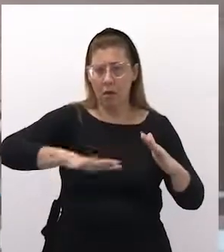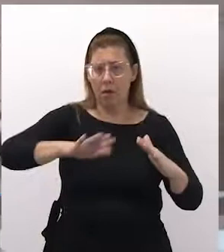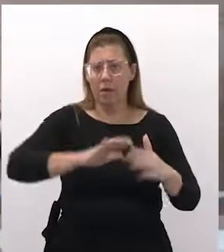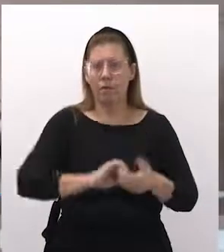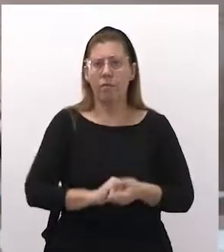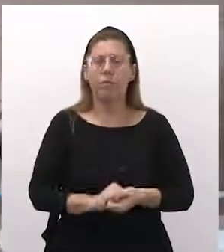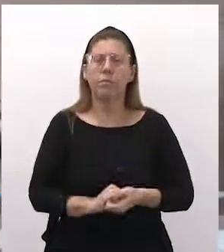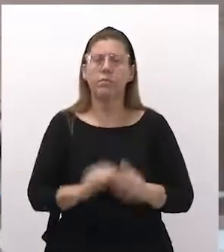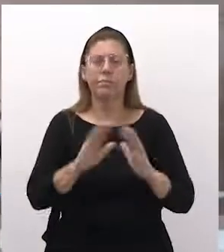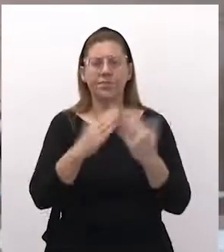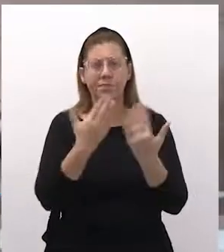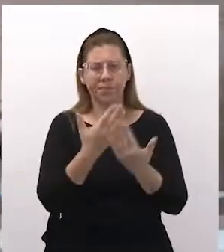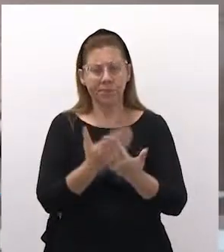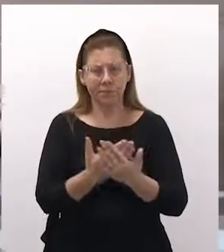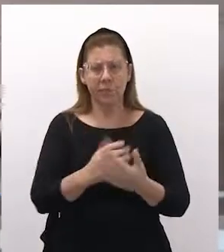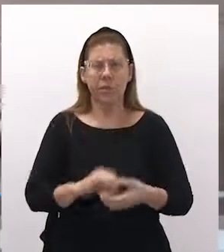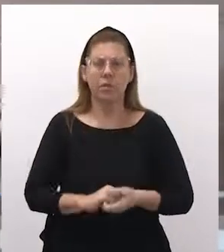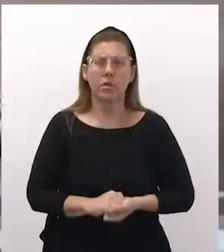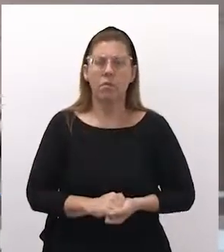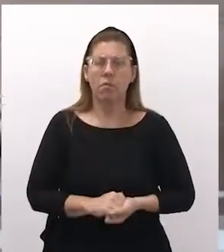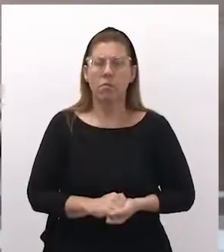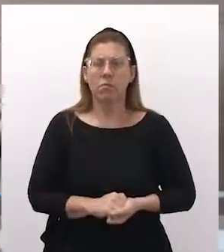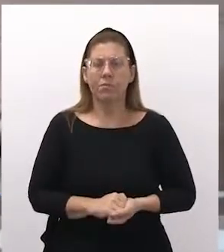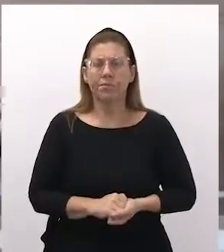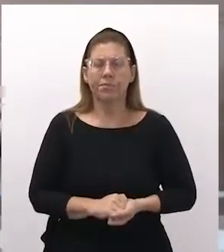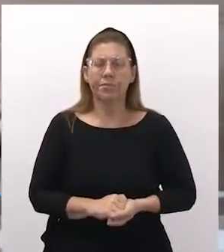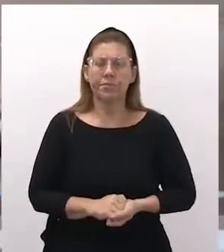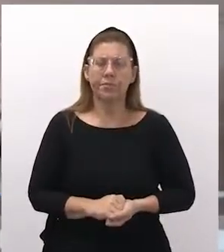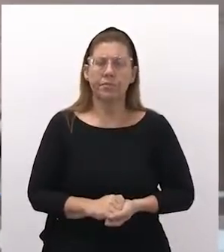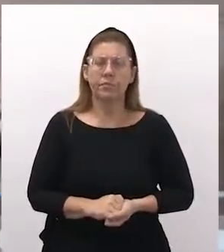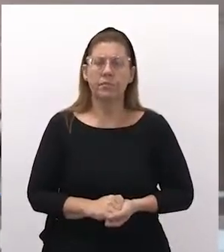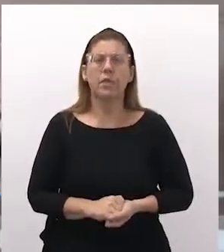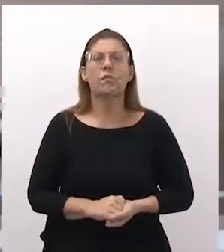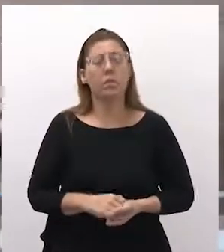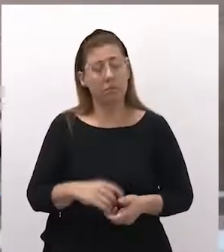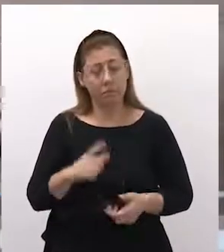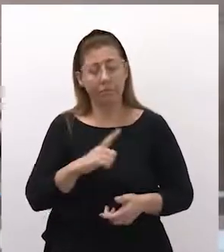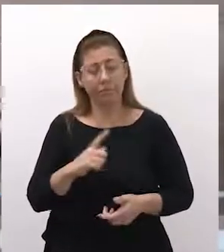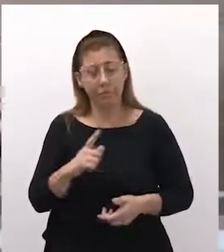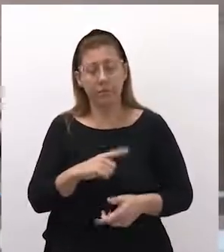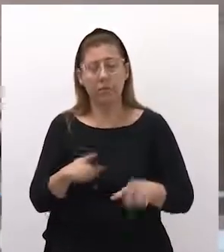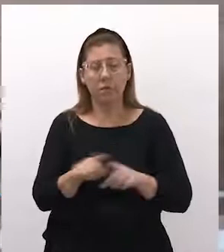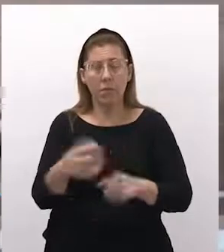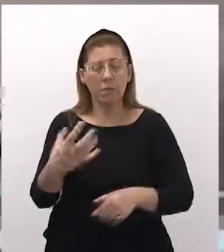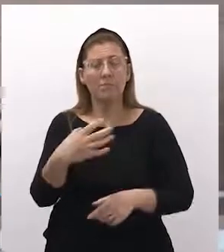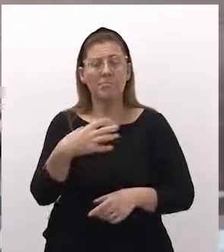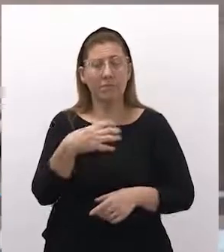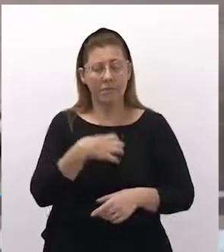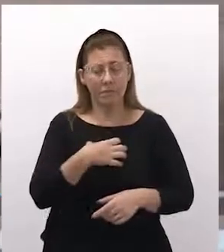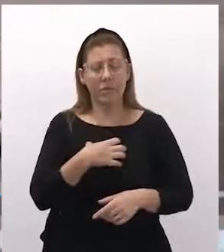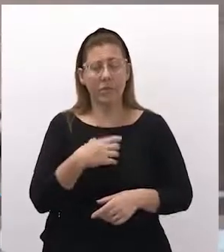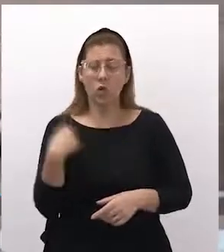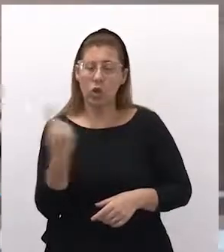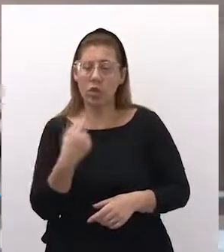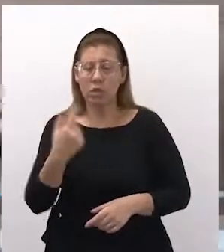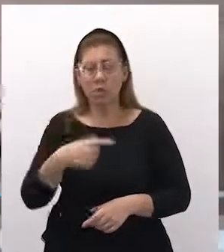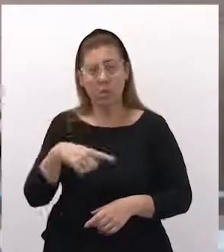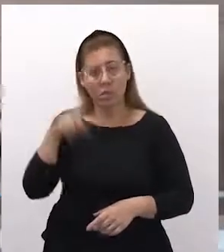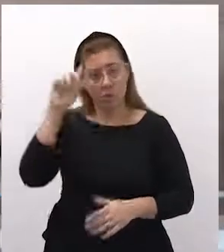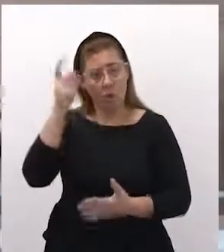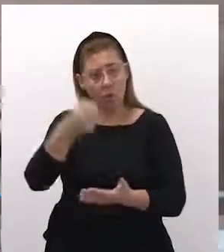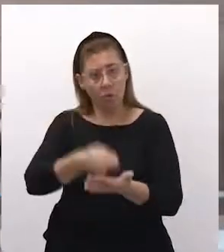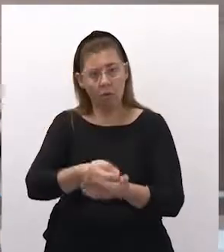as escolas, né, o sistema educacional, vão ser a gente vai impactar com as nossas